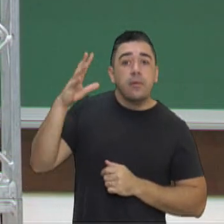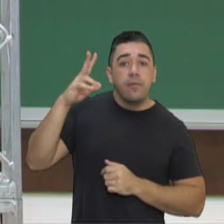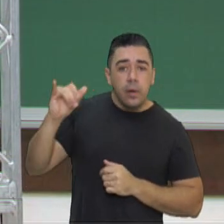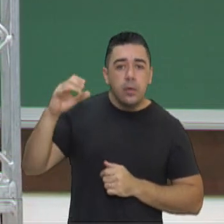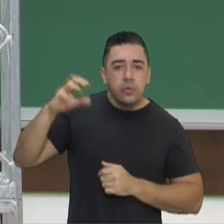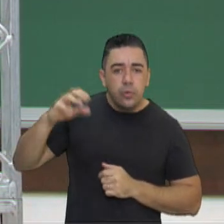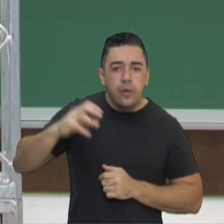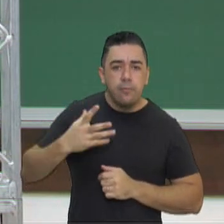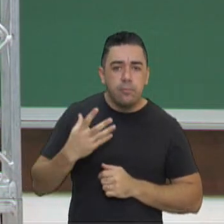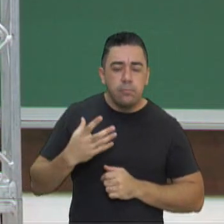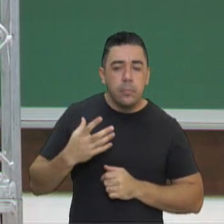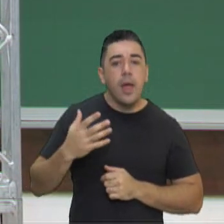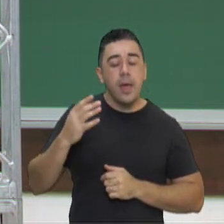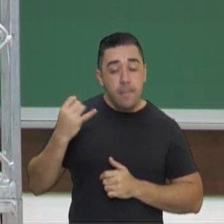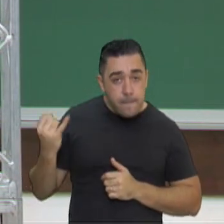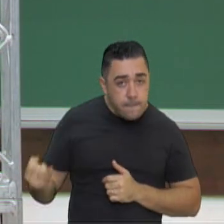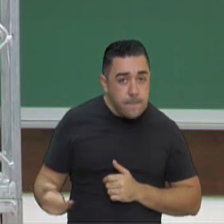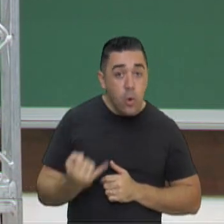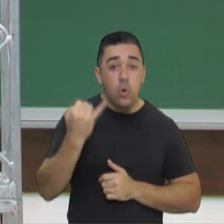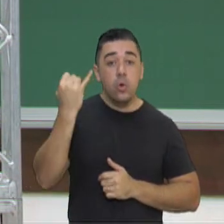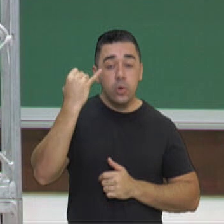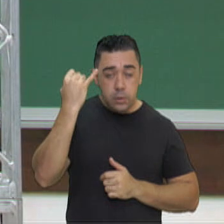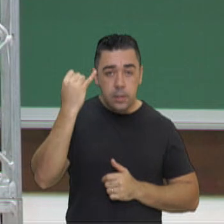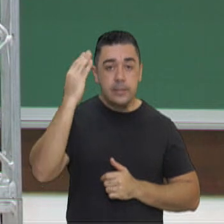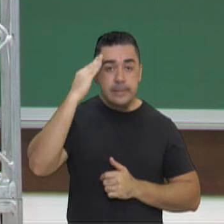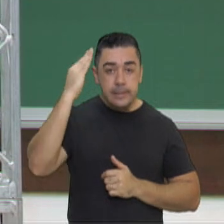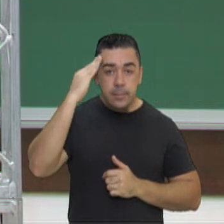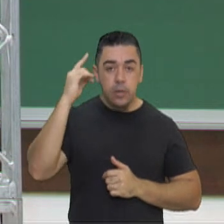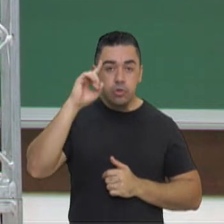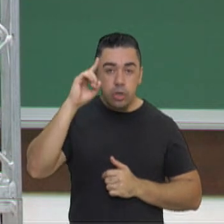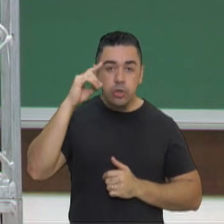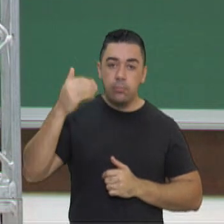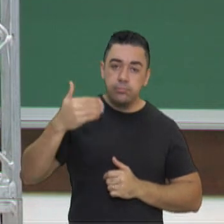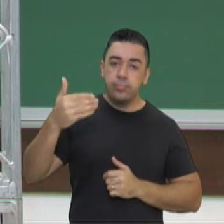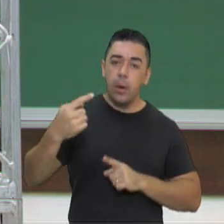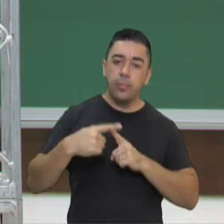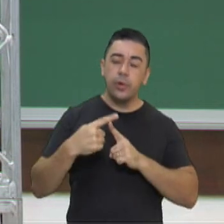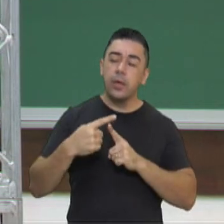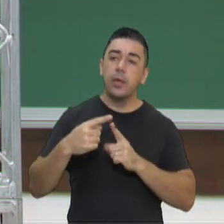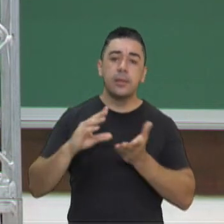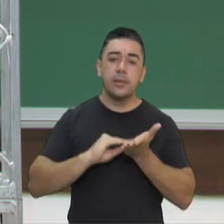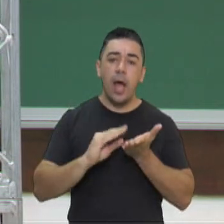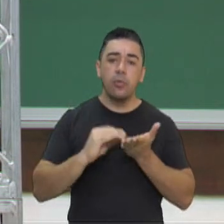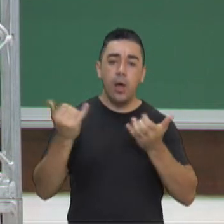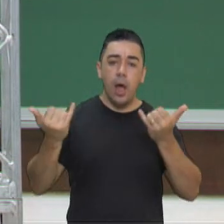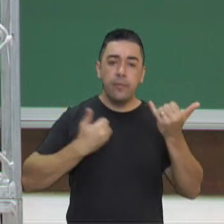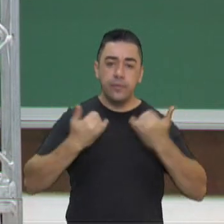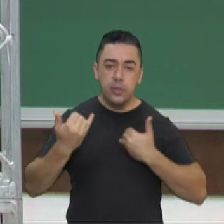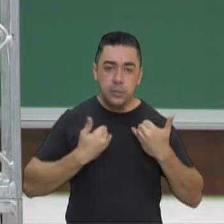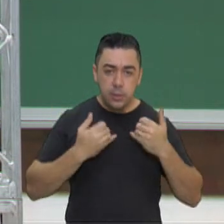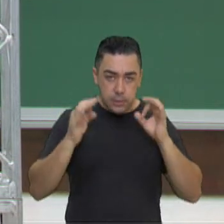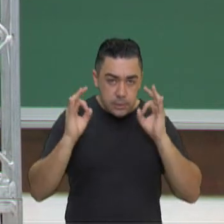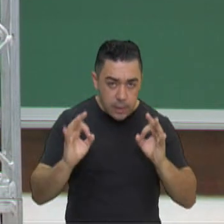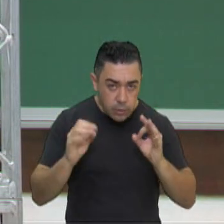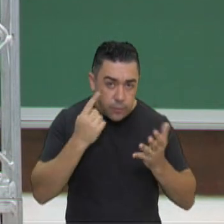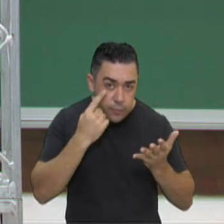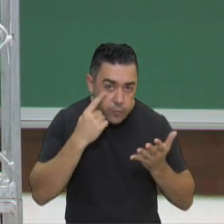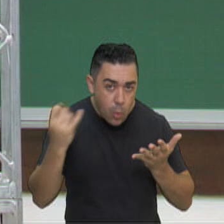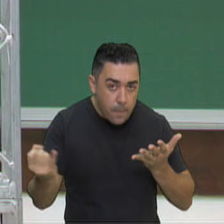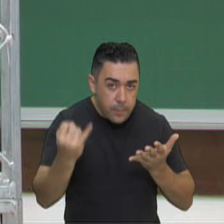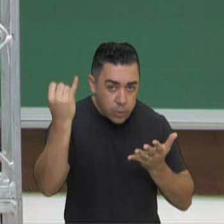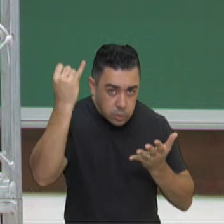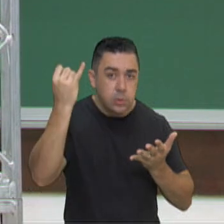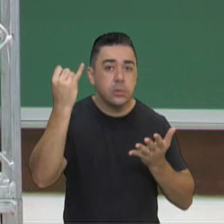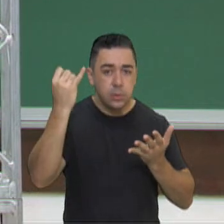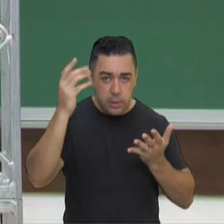das pessoas, porque ela vai trazer dados para nós que podem nos alertar, certo? Viram como é importante,